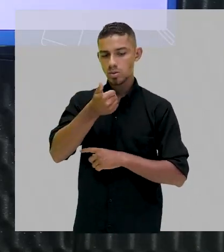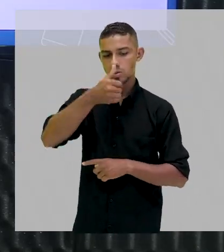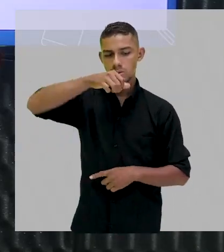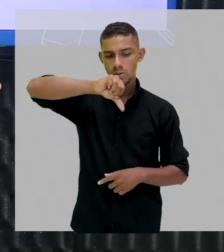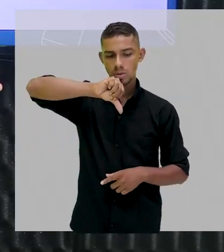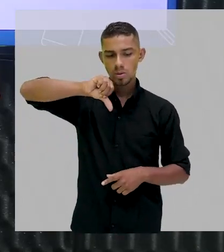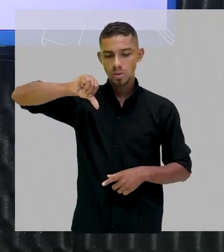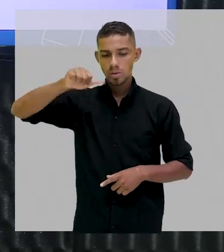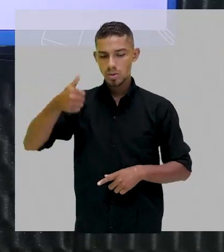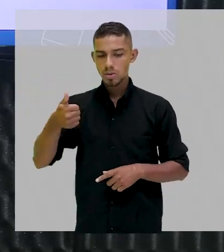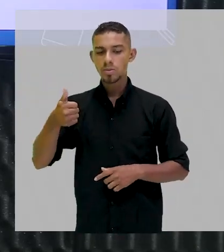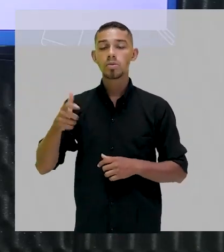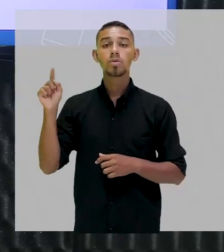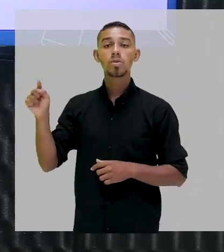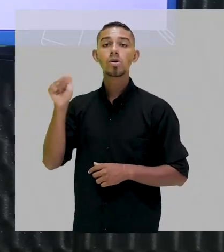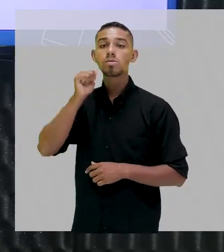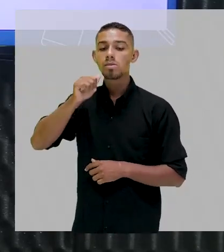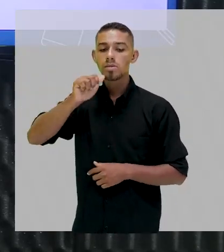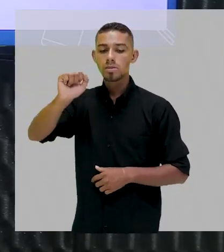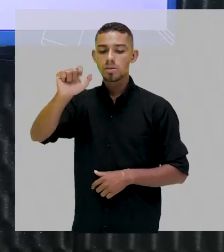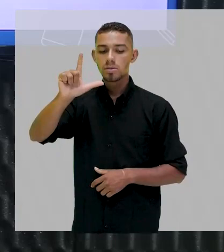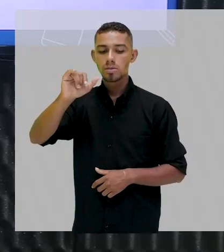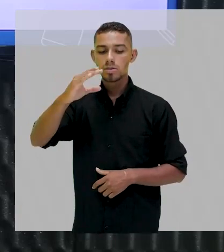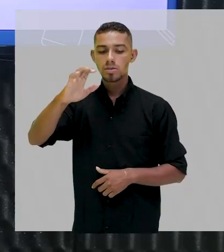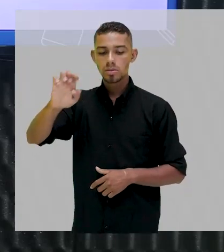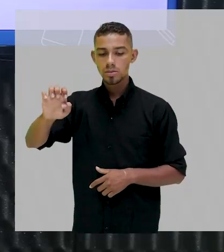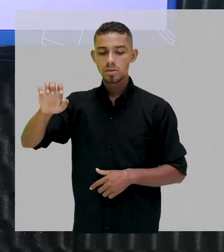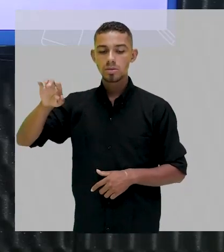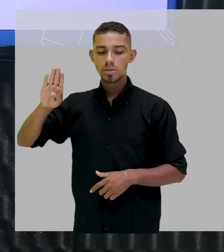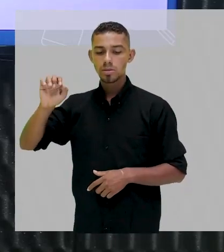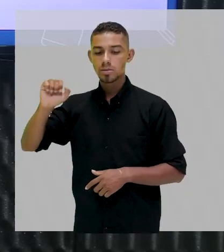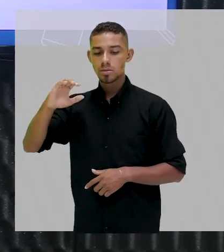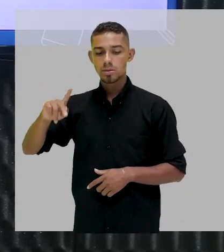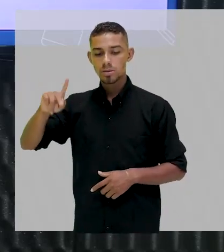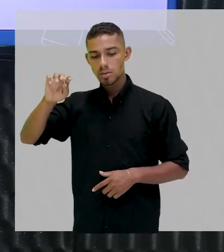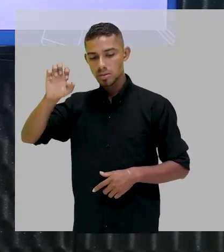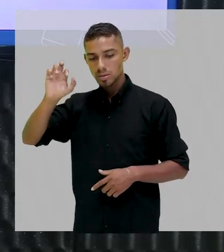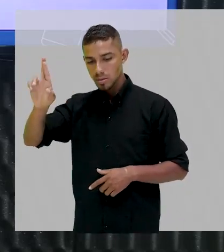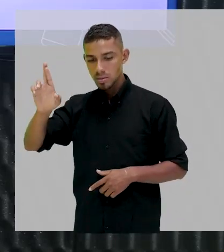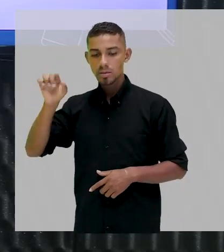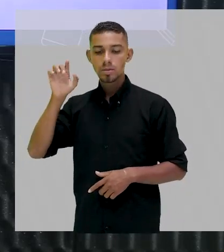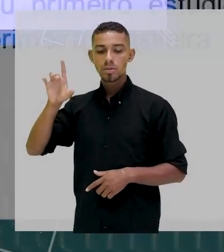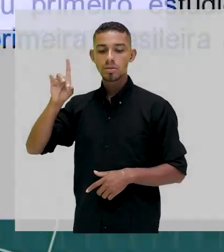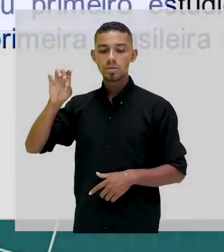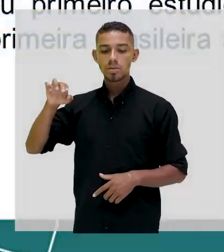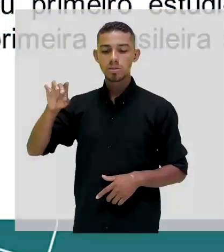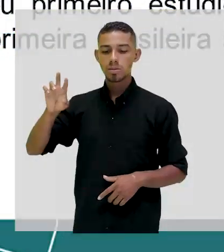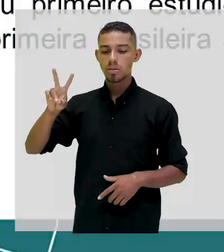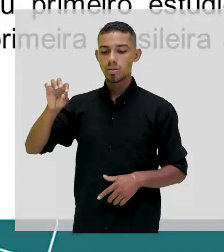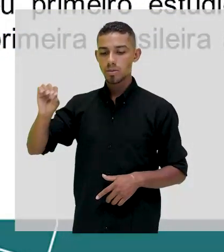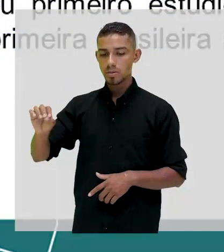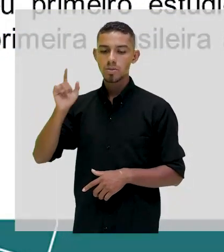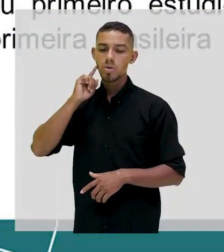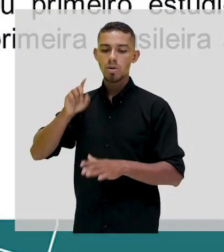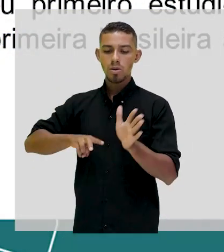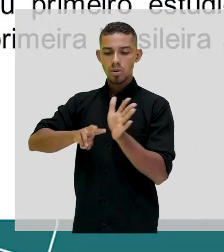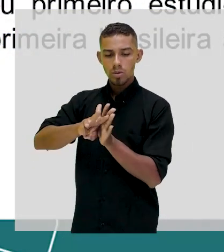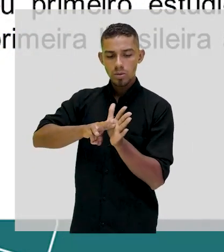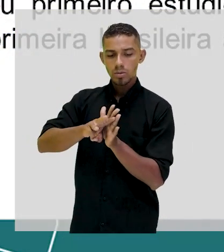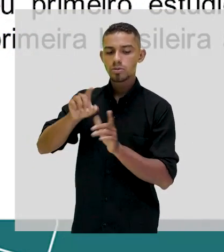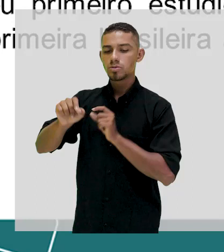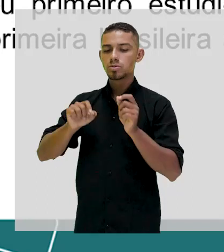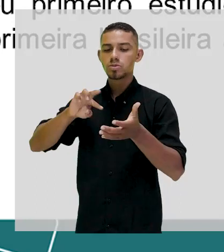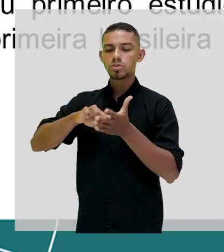Alice Becker, que foi a primeira brasileira a se certificar para as instruções da metodologia. O que